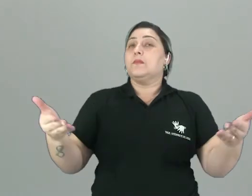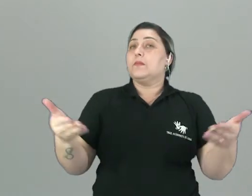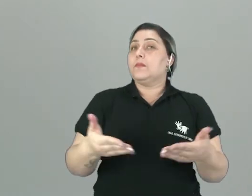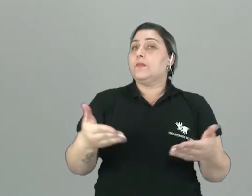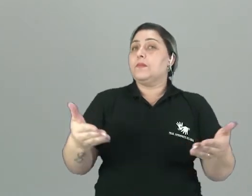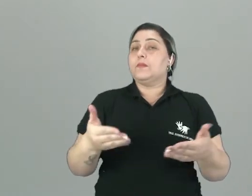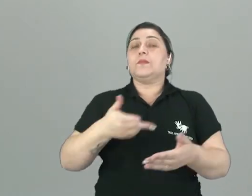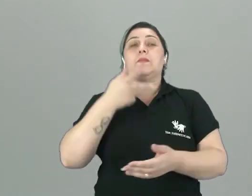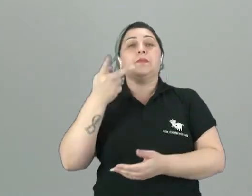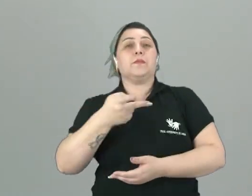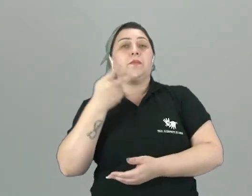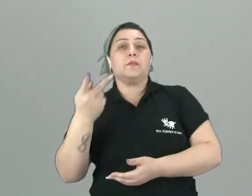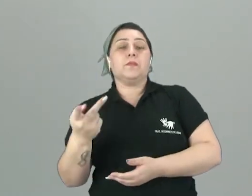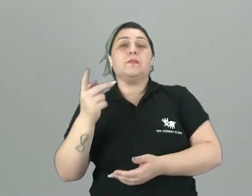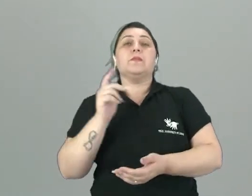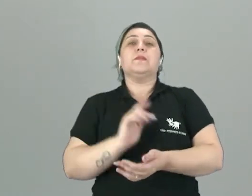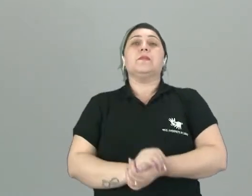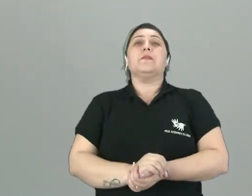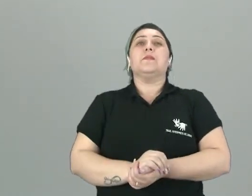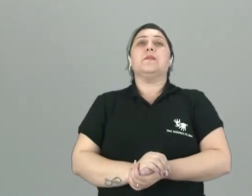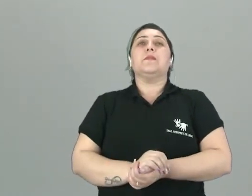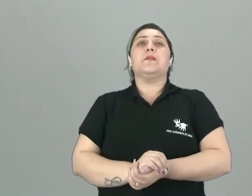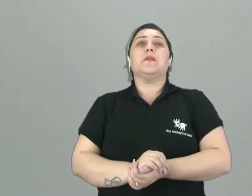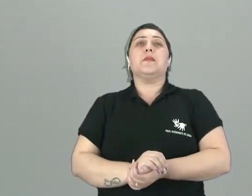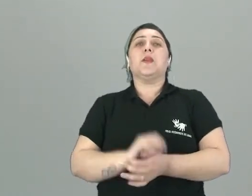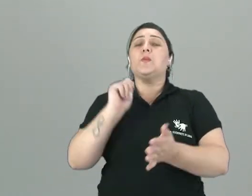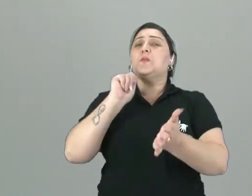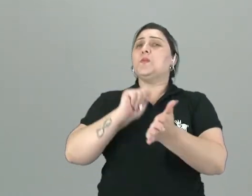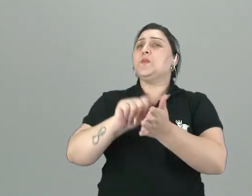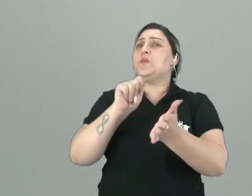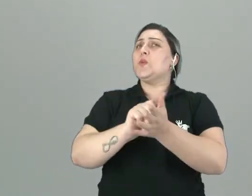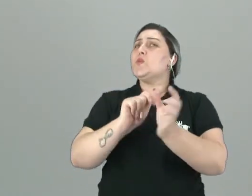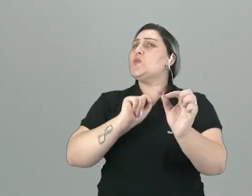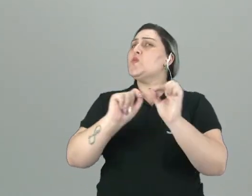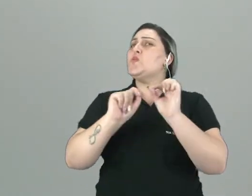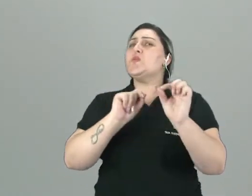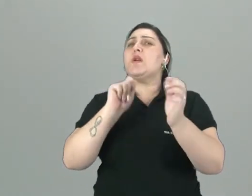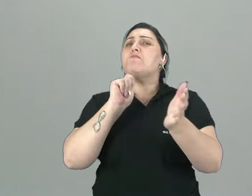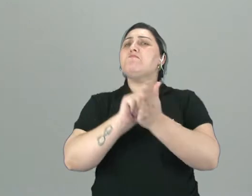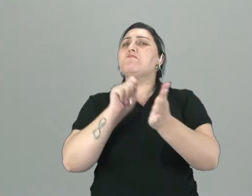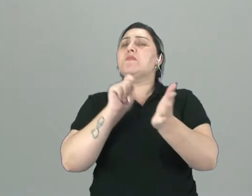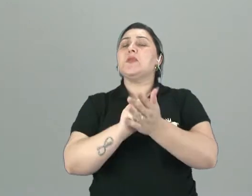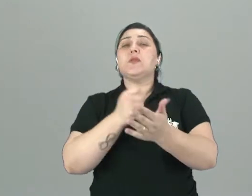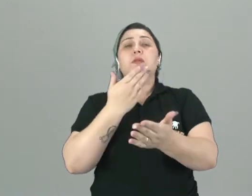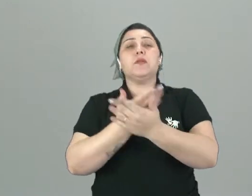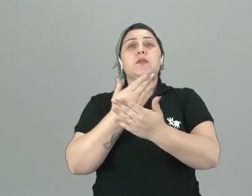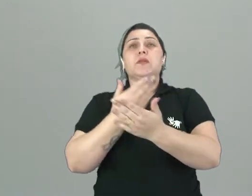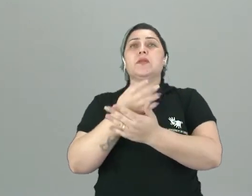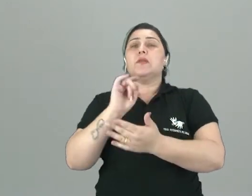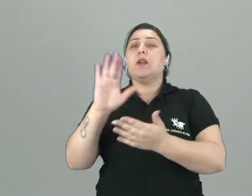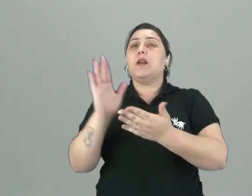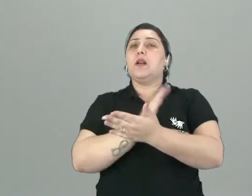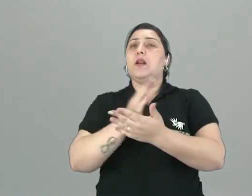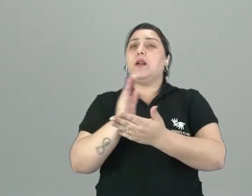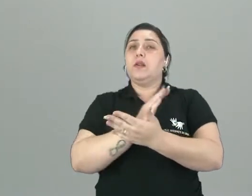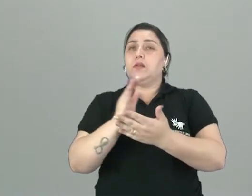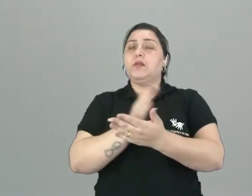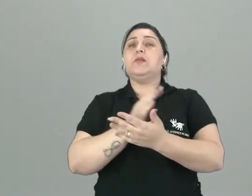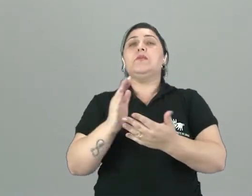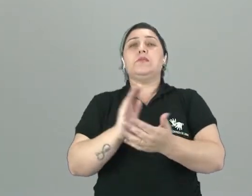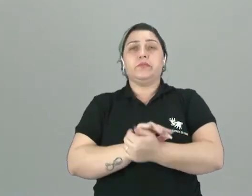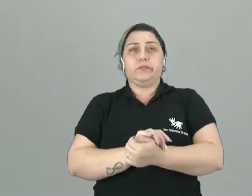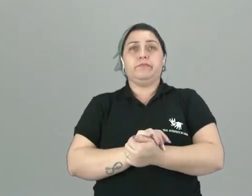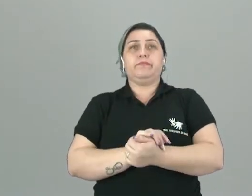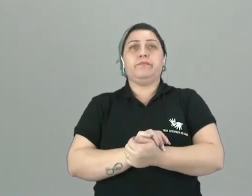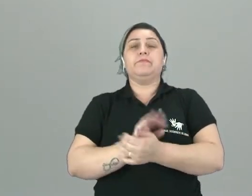vamos falar sobre casos de ortografia, né? O que é ortografia e vamos estudar apenas alguns casos, tá?